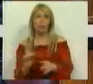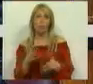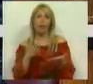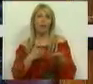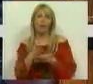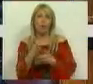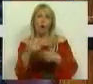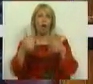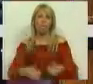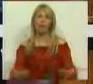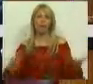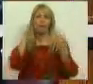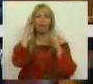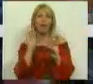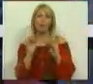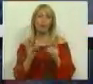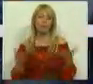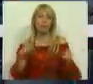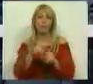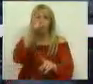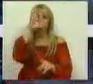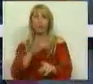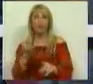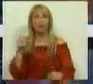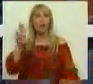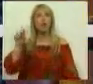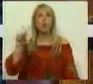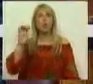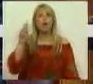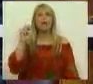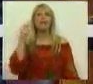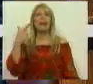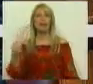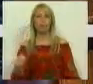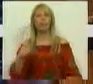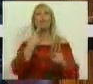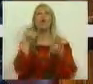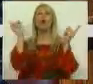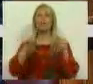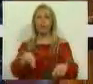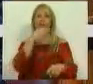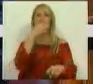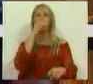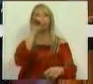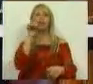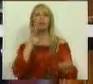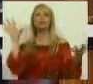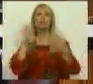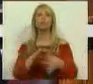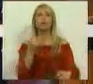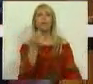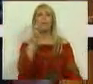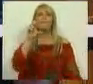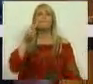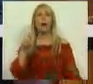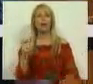na educação para este Governo e para o Nuno Crato. Volta a trazer-nos aqui as questões da parte escolar. Senhor